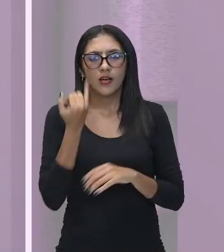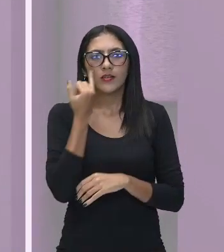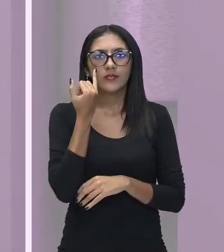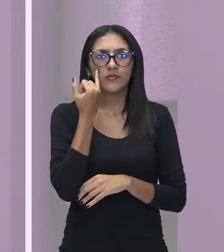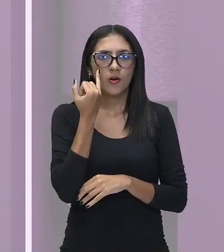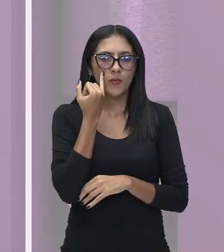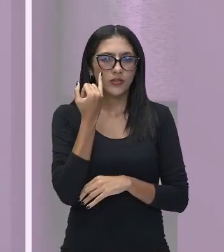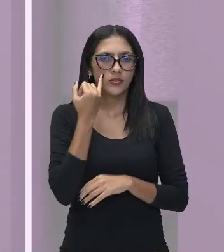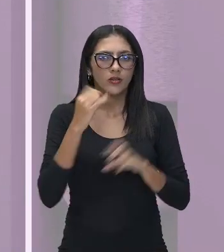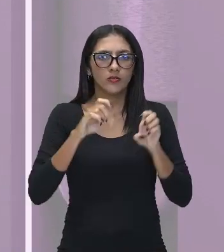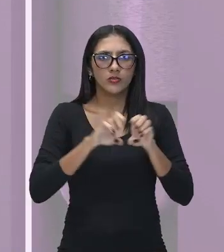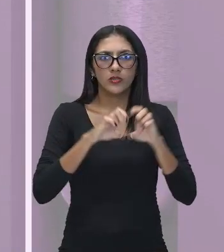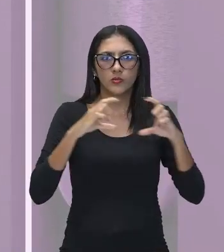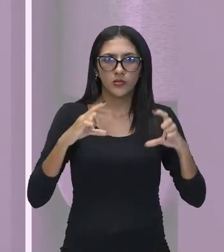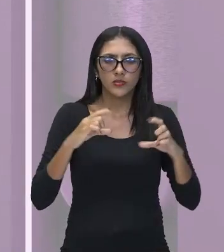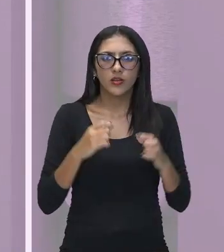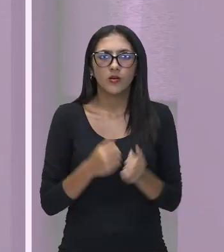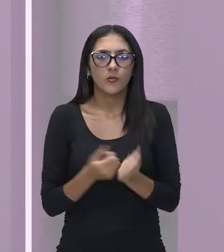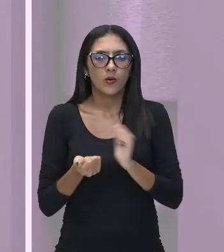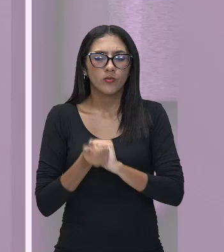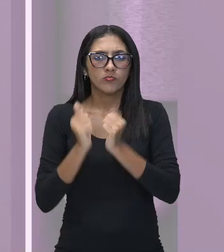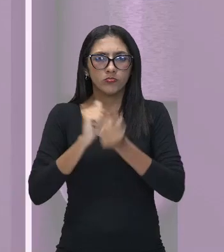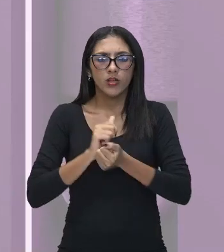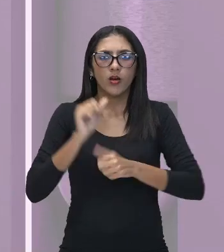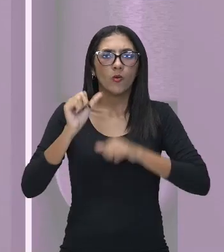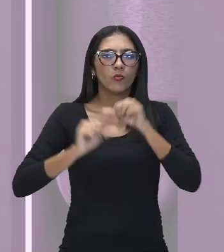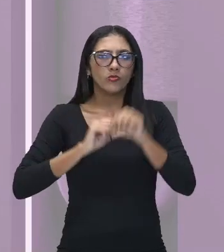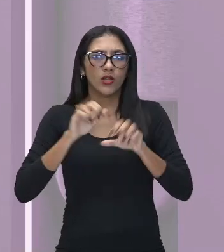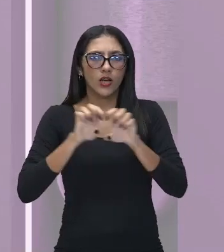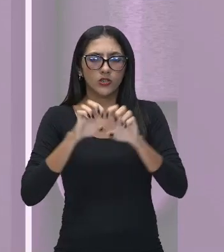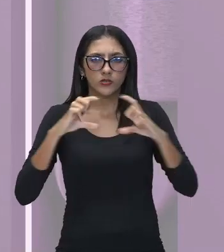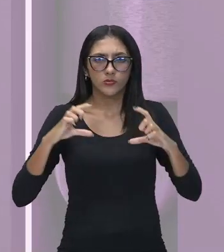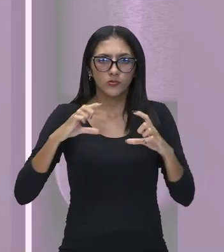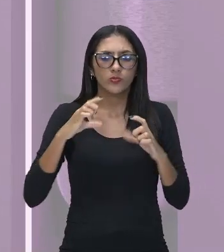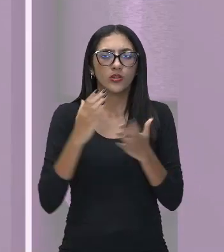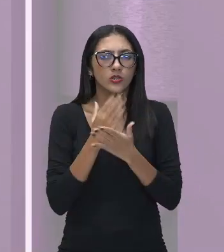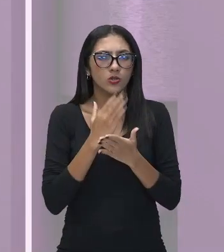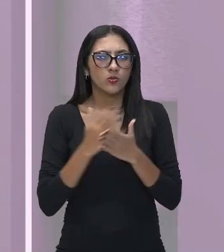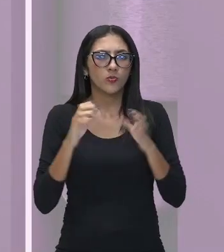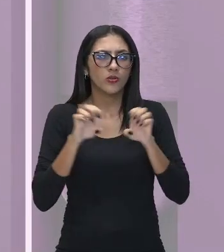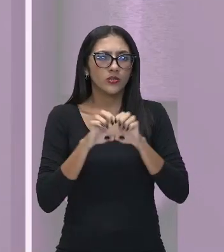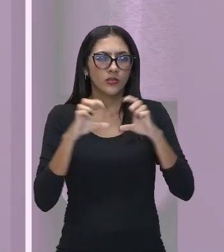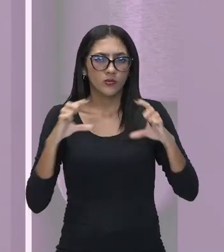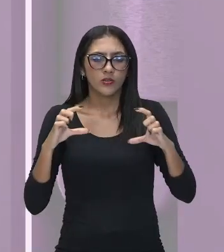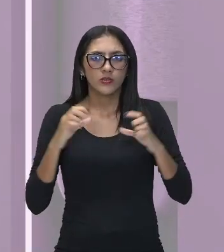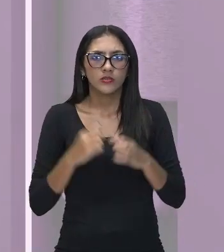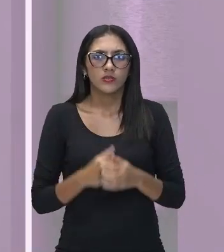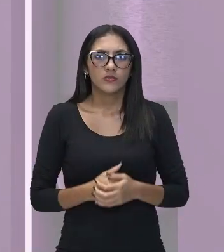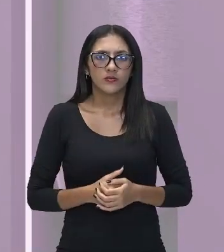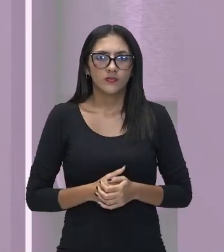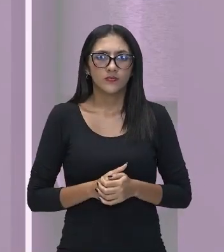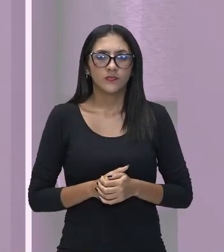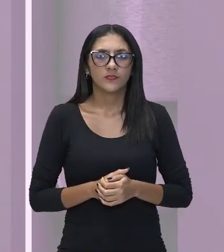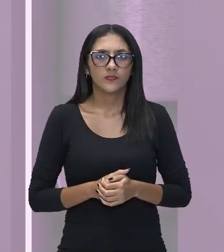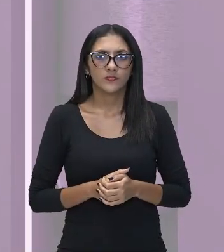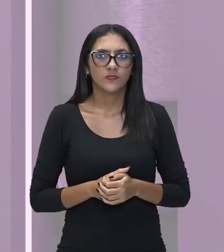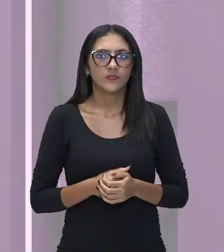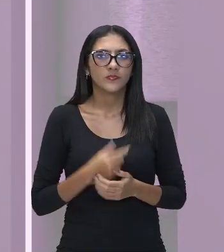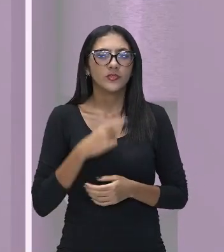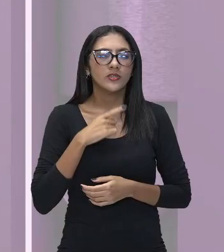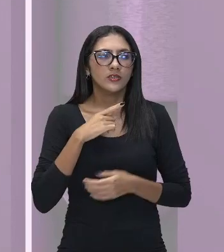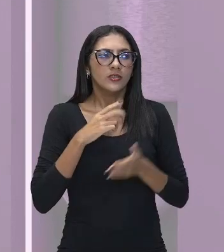quadrado de uma equação né transformar uma equação incompleta em uma equação completa e um trinômio quadrado